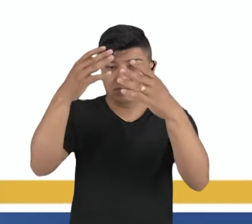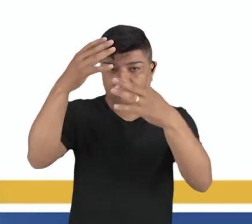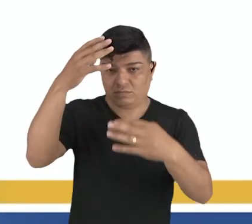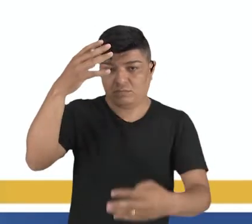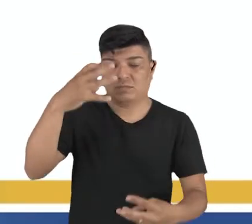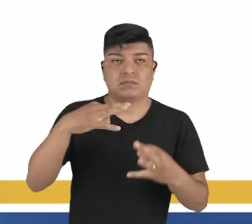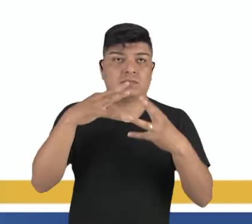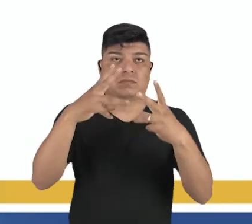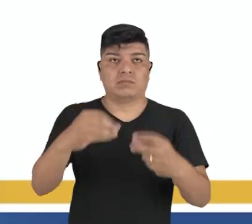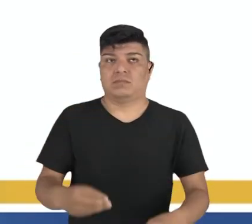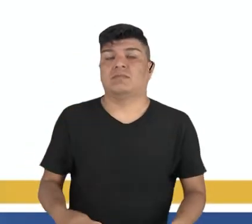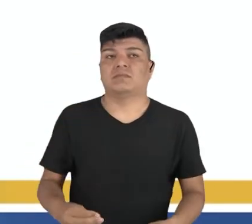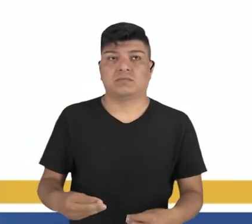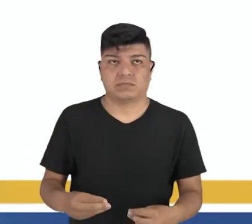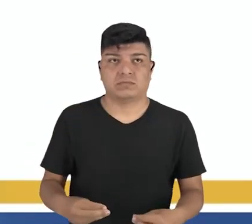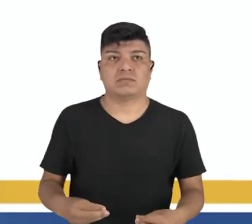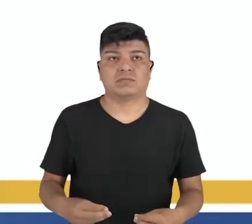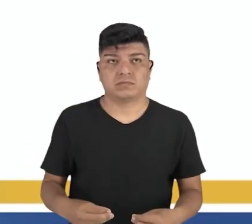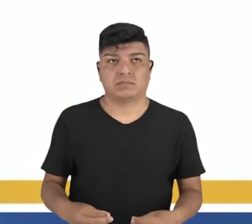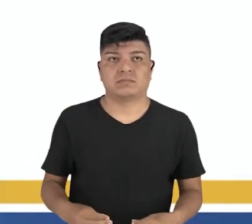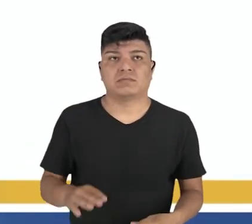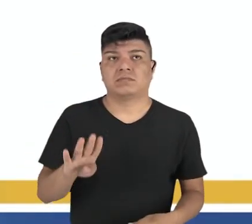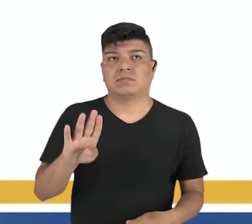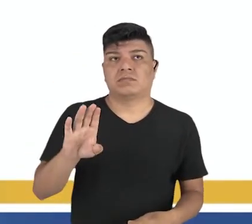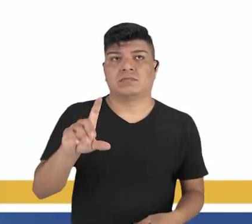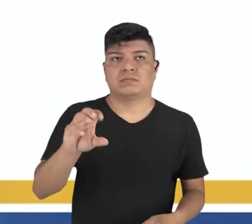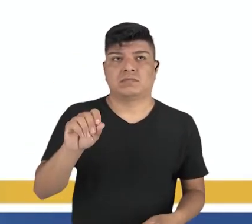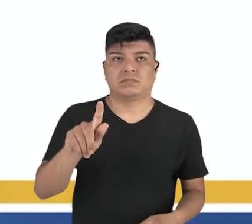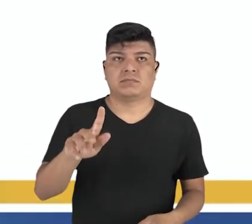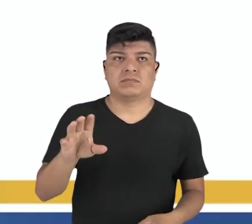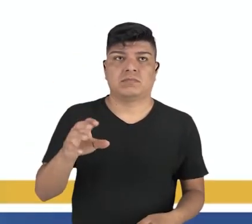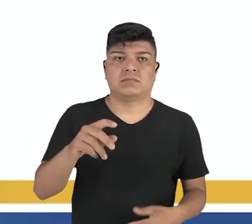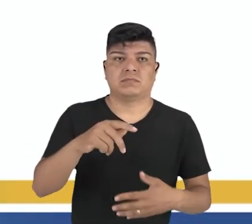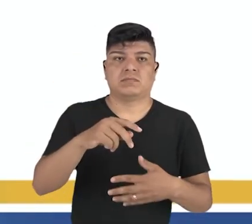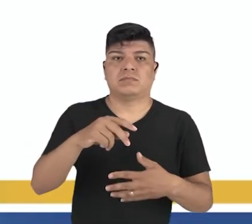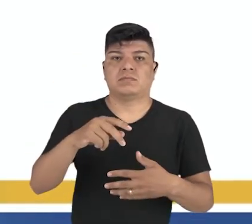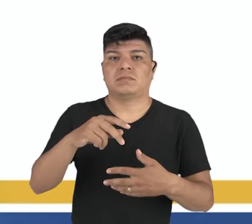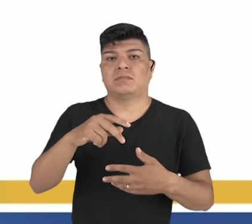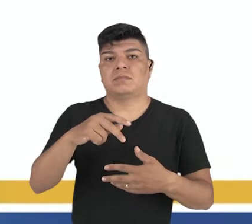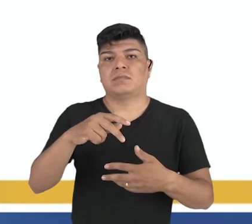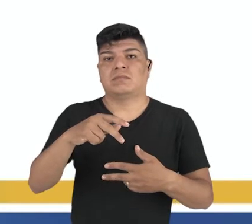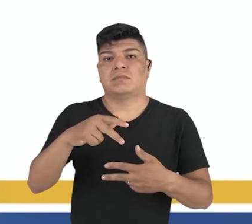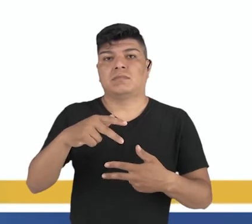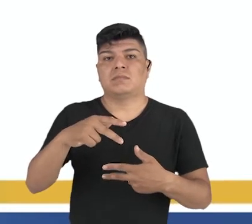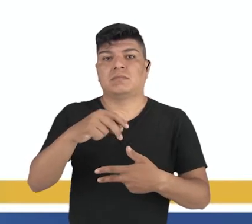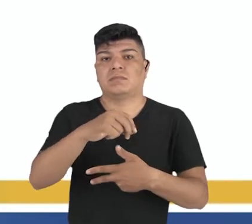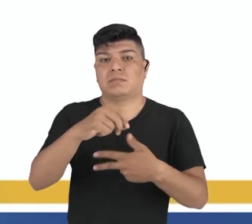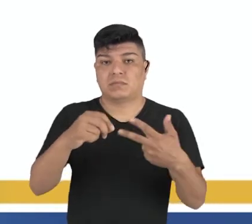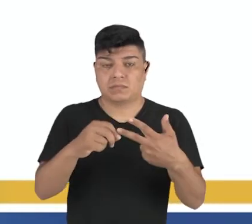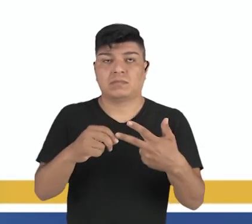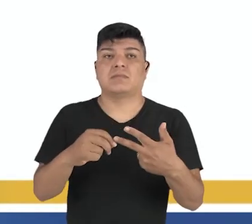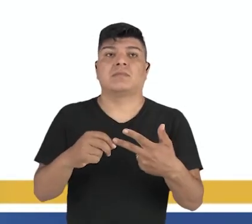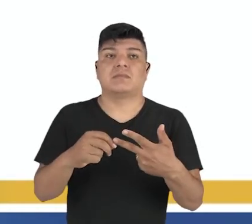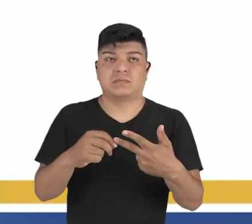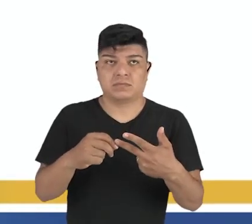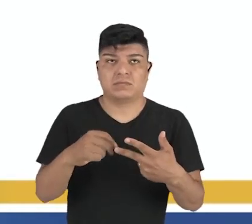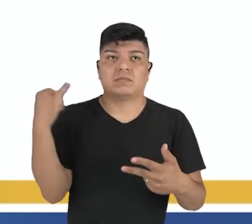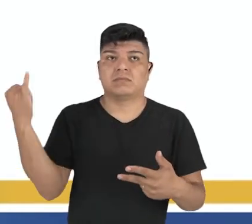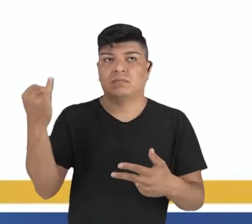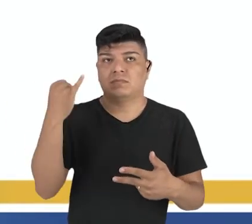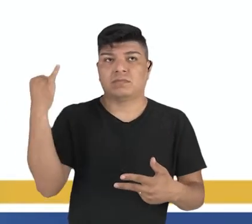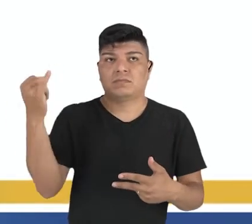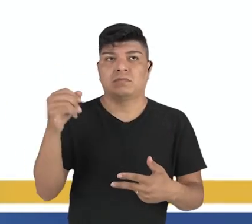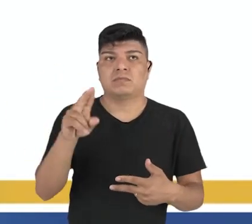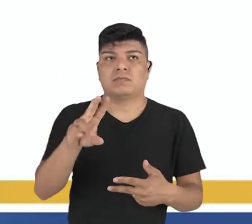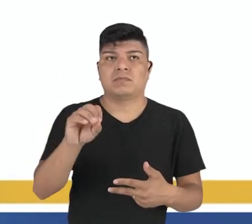todos os tempos e modos. Olha aí. Blog do Enem, você que está estudando aí para o Enem, muito interessante.